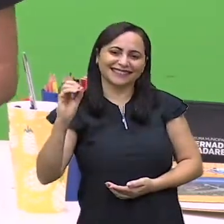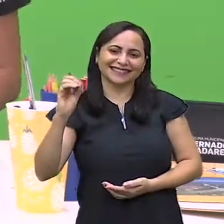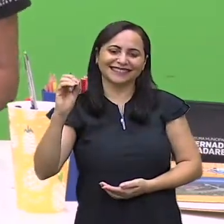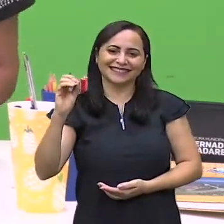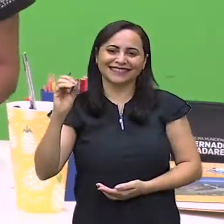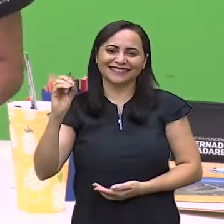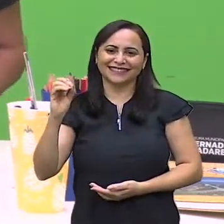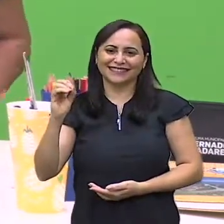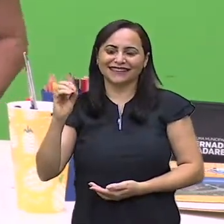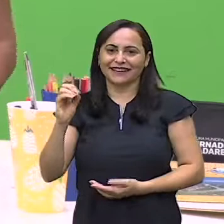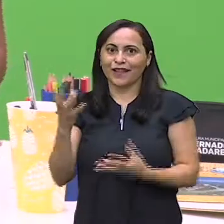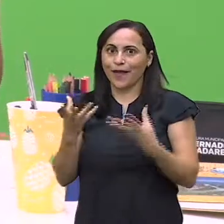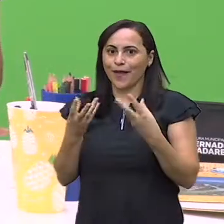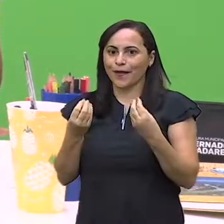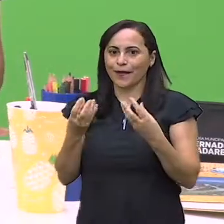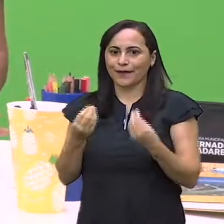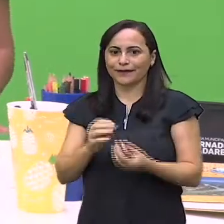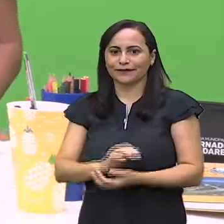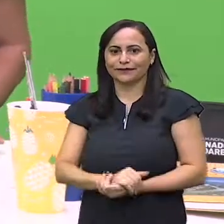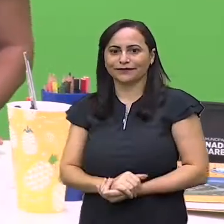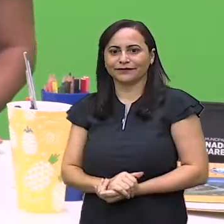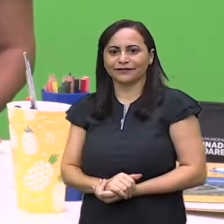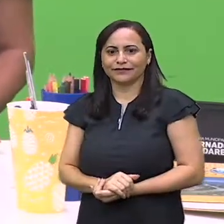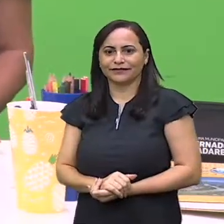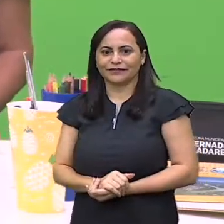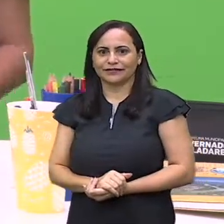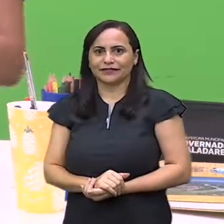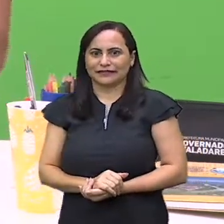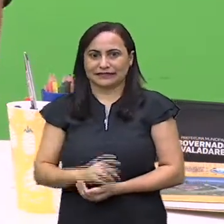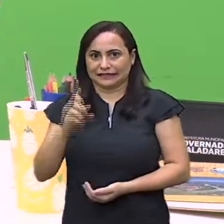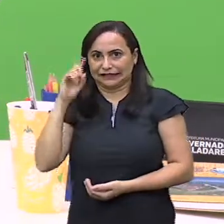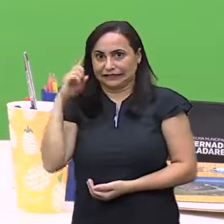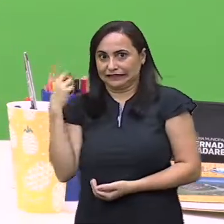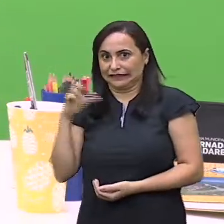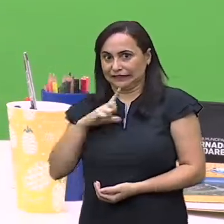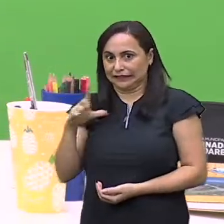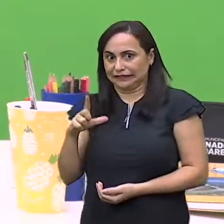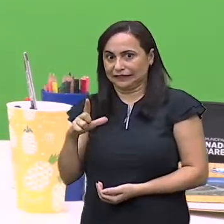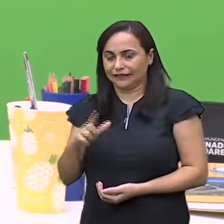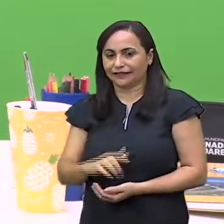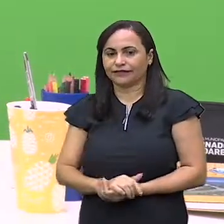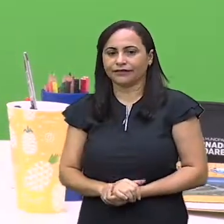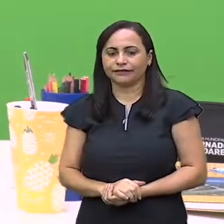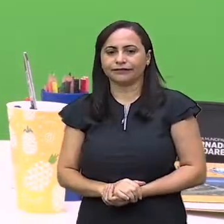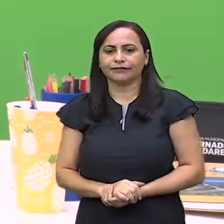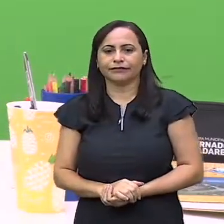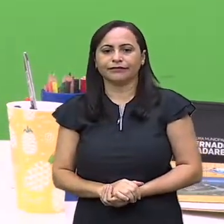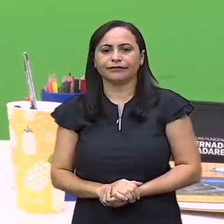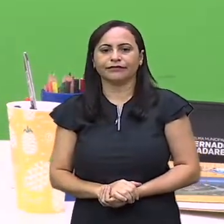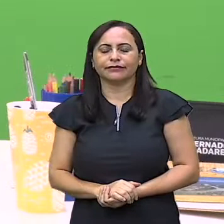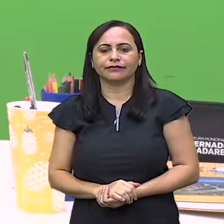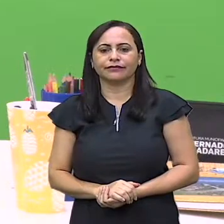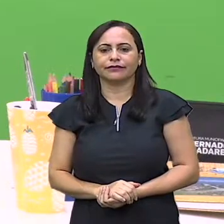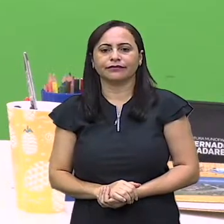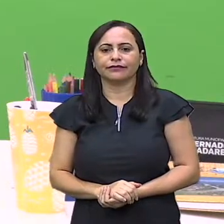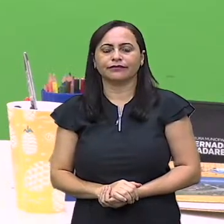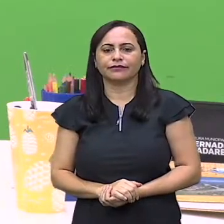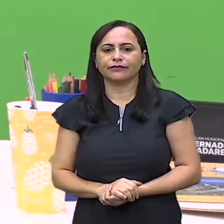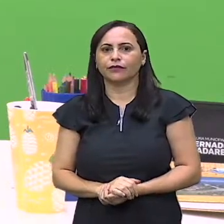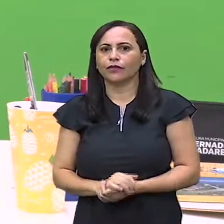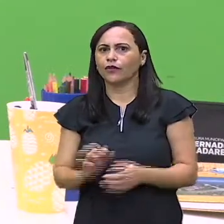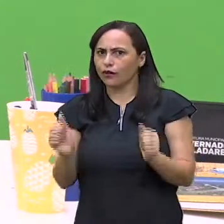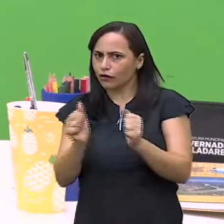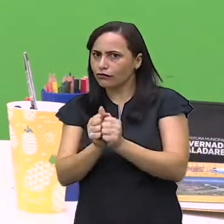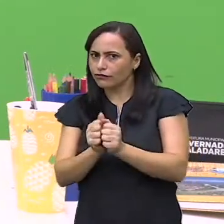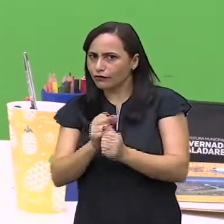10! Vai ter bastante! Vamos lá, hein? Tem 10 aqui, será? Sim! Se não tiver, a gente pega 10. Ok. Ok? Conta aí